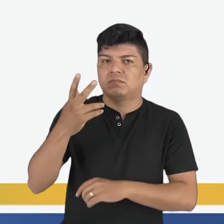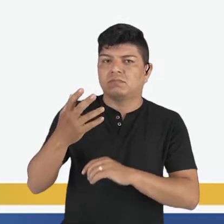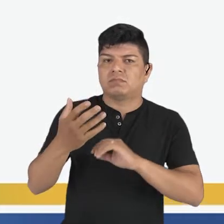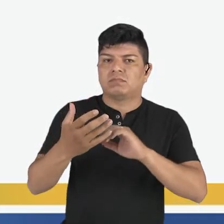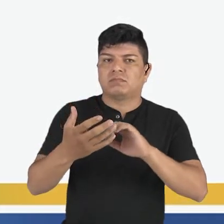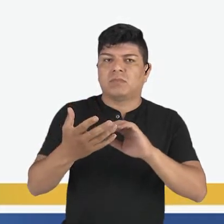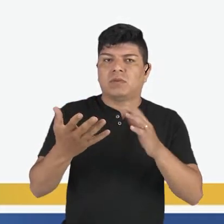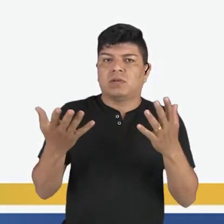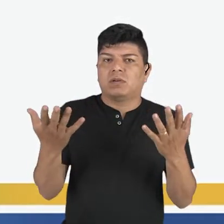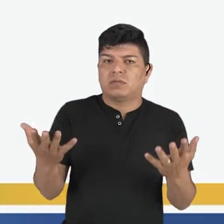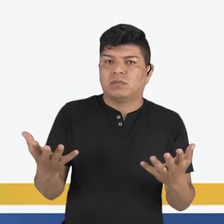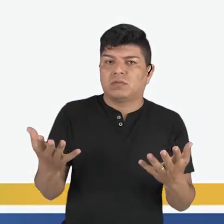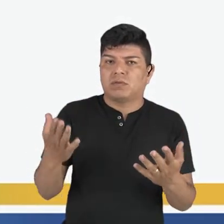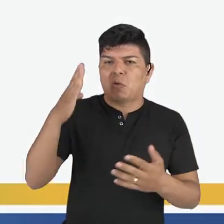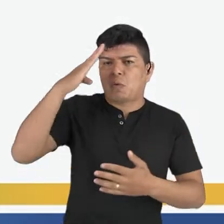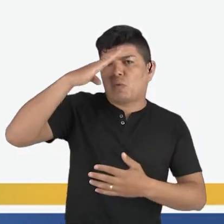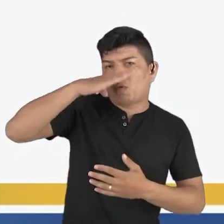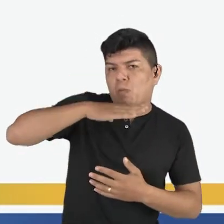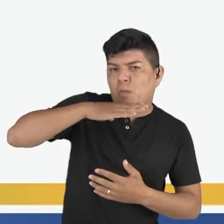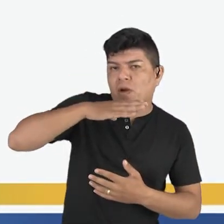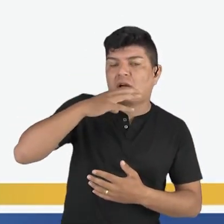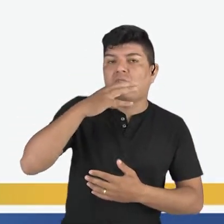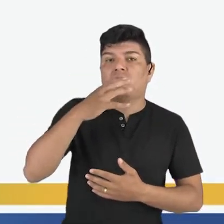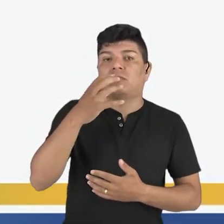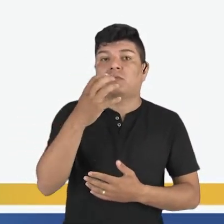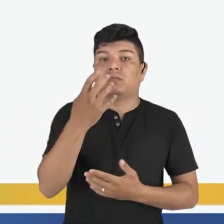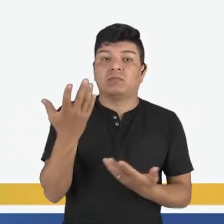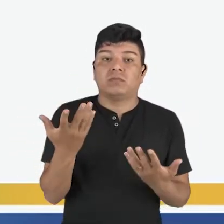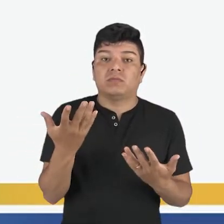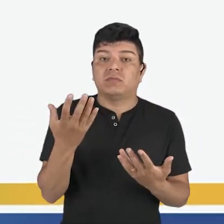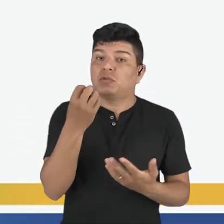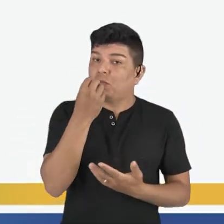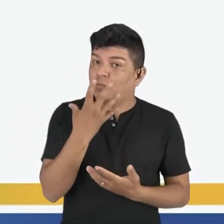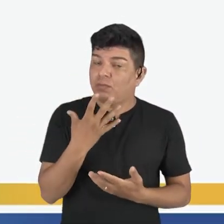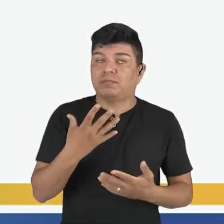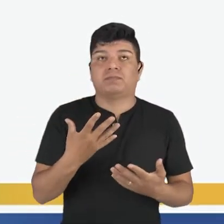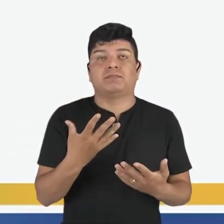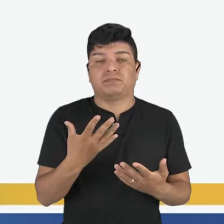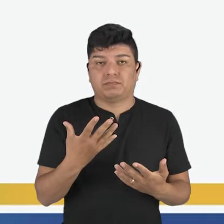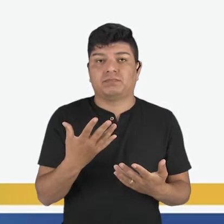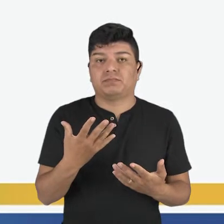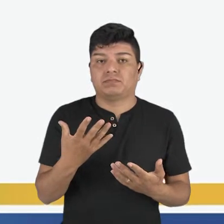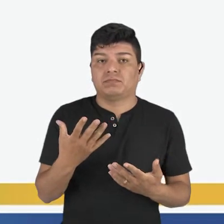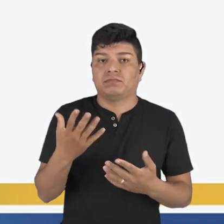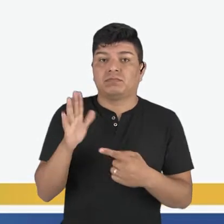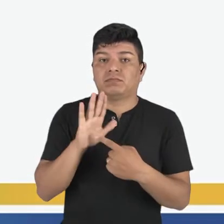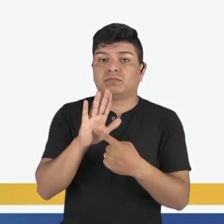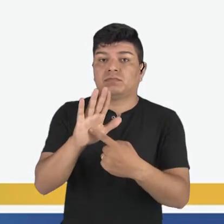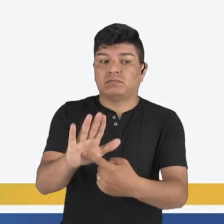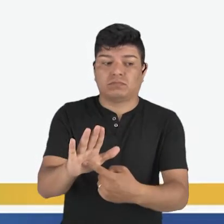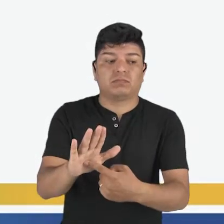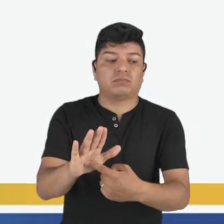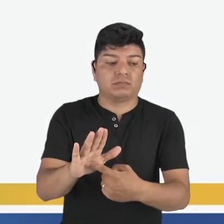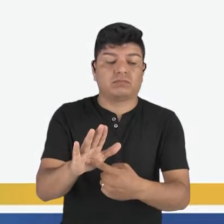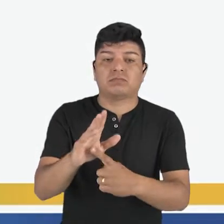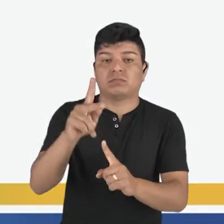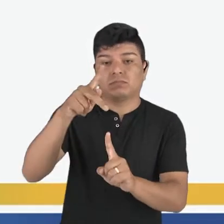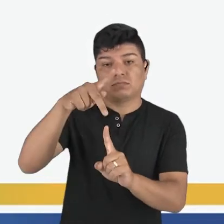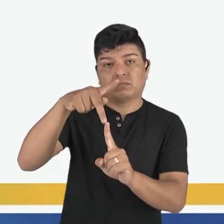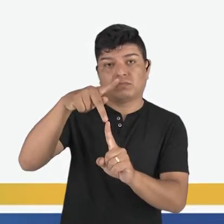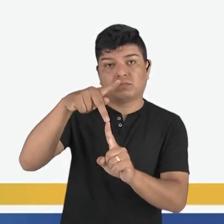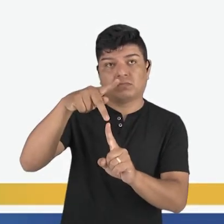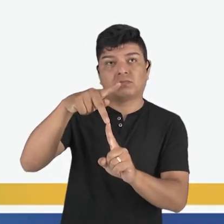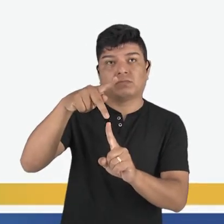entre o mal e o bem. E nós citamos, então, esses princípios do bem e do mal,